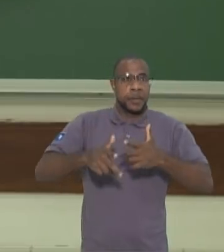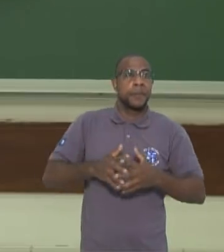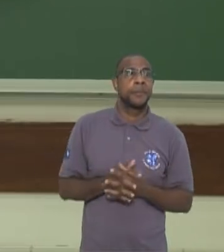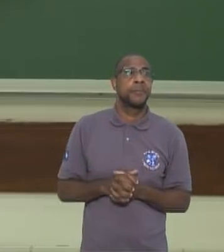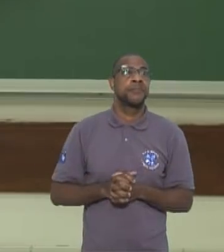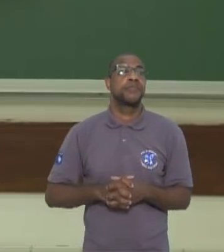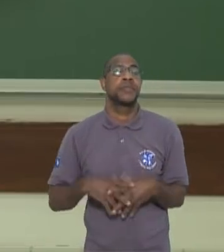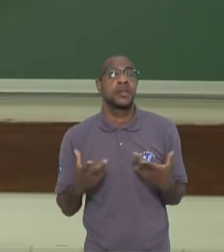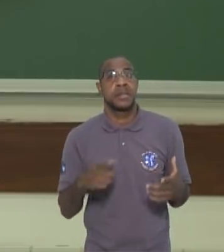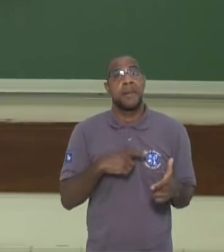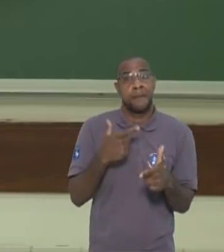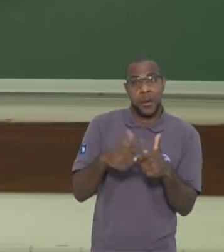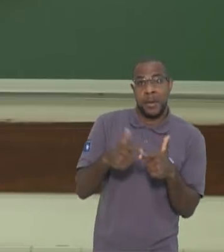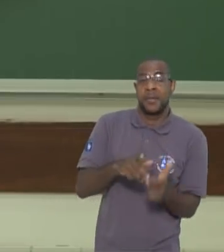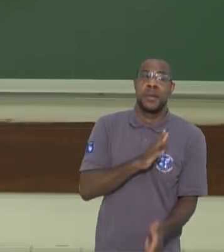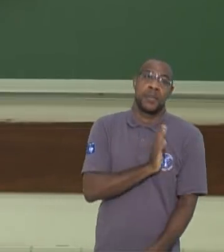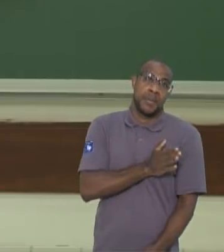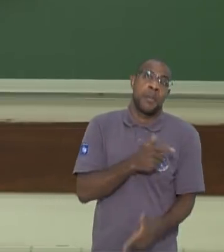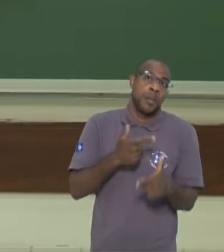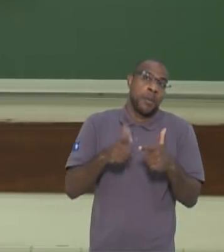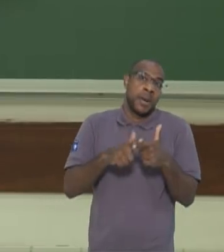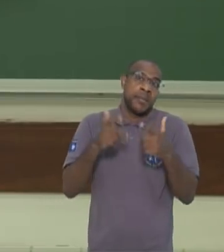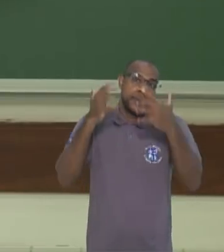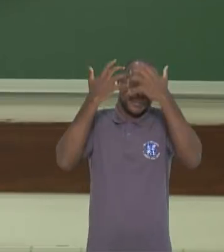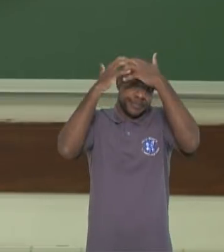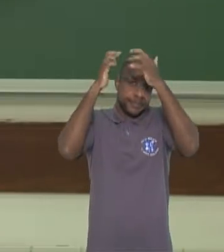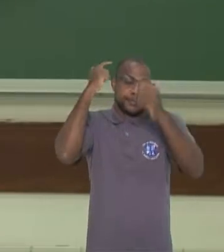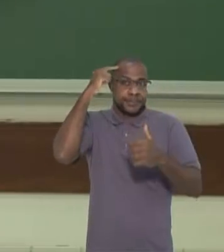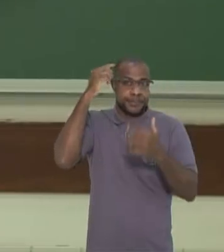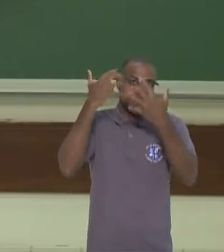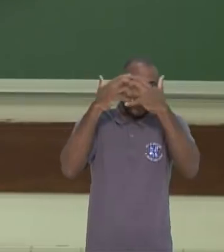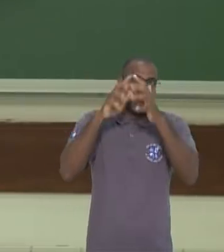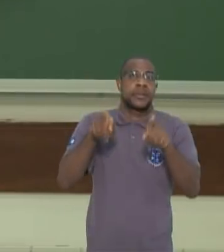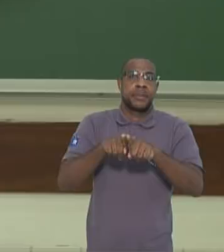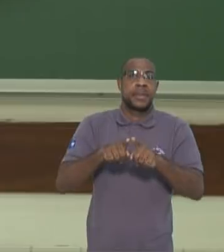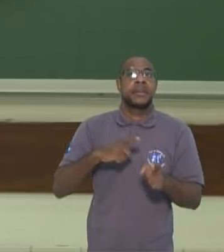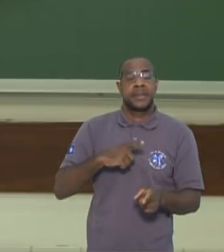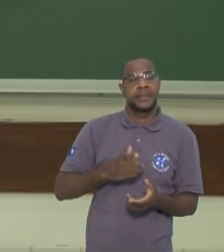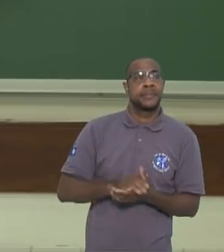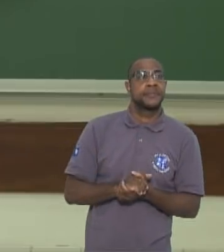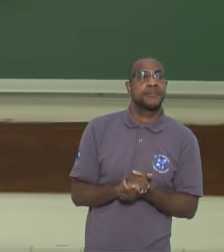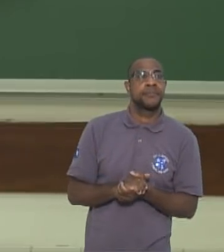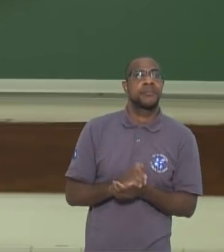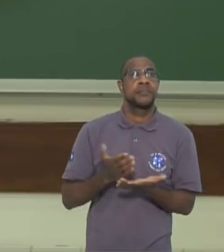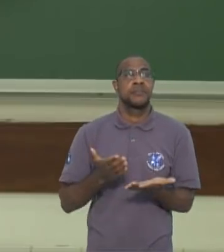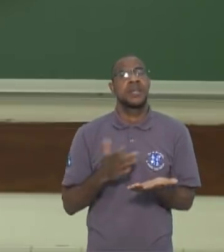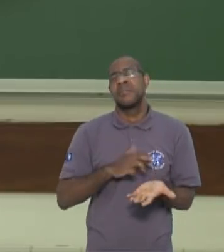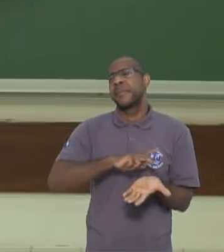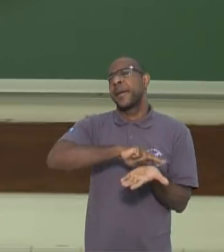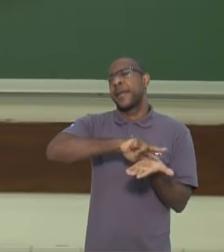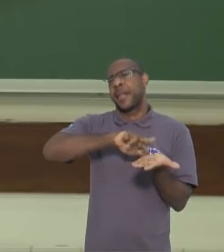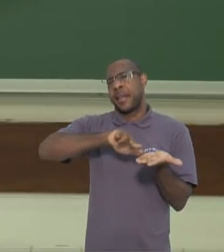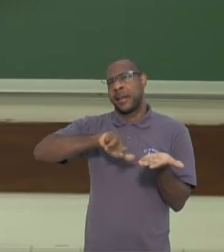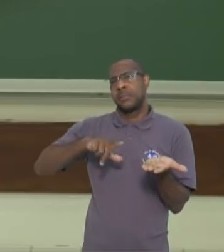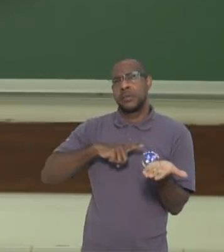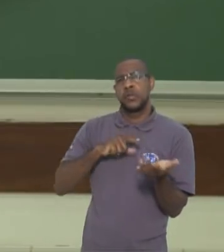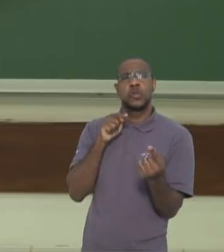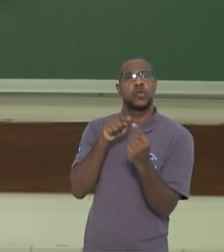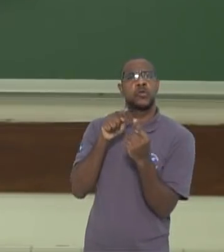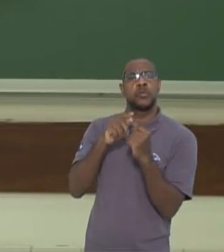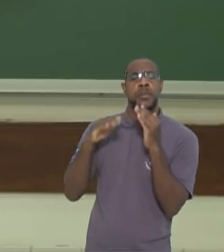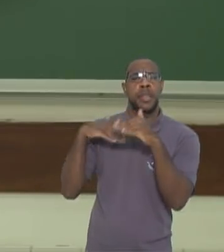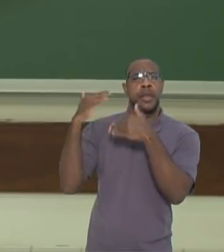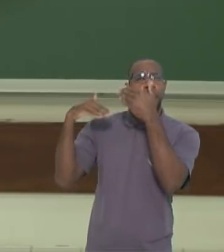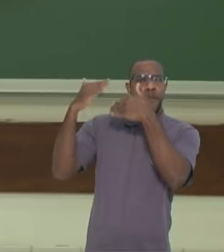Então, além, né, de problema intelectual, algumas então têm que ser dependentes do pai a vida inteira, outros não. A gente tem diferentes, né, tipos de